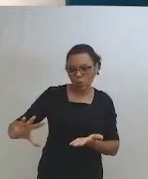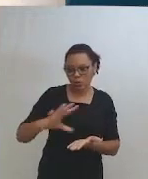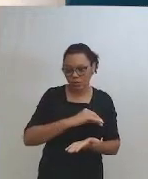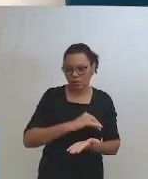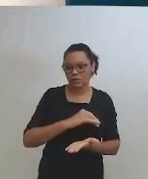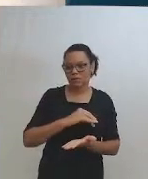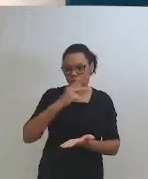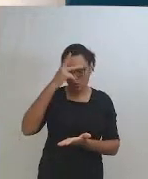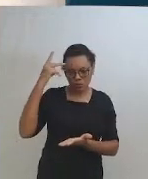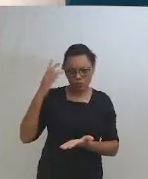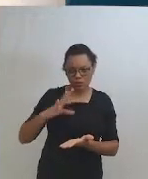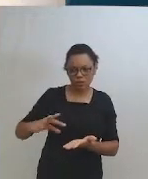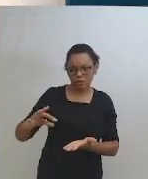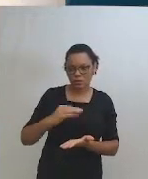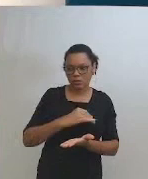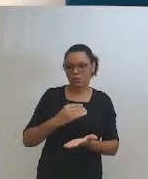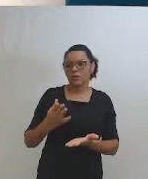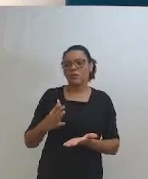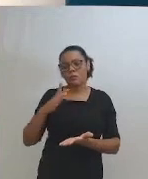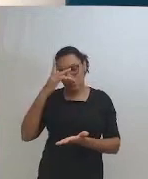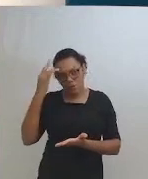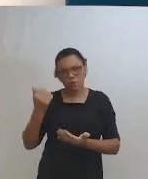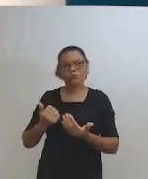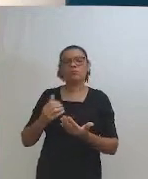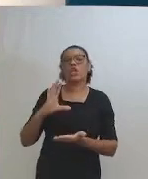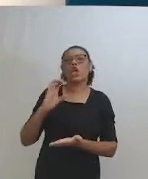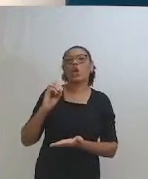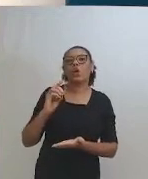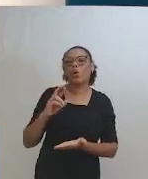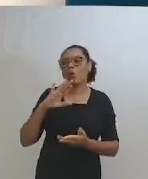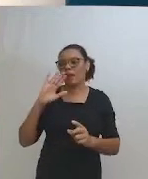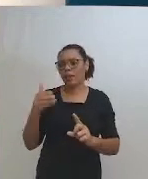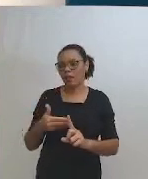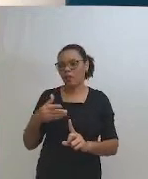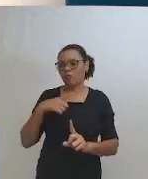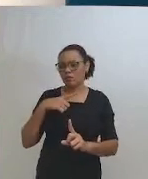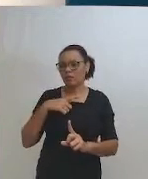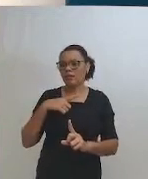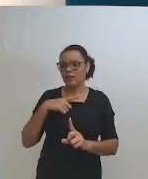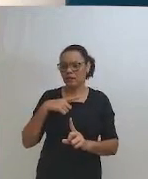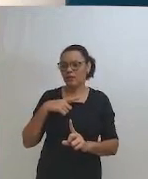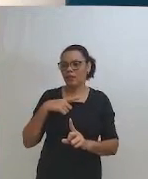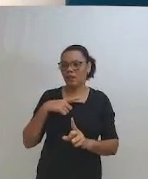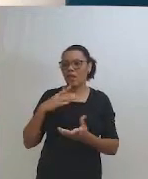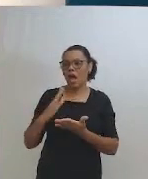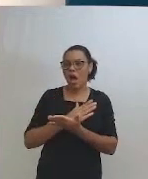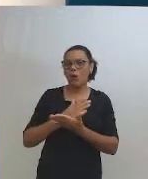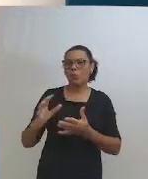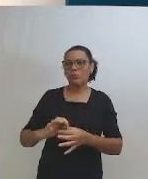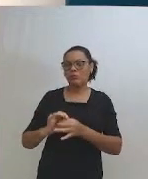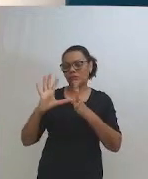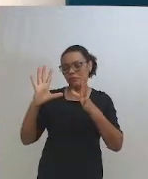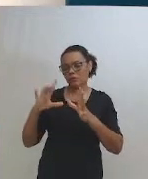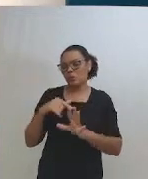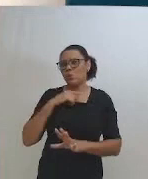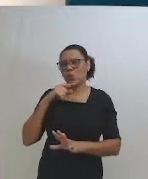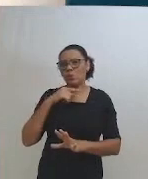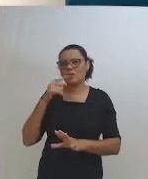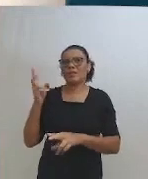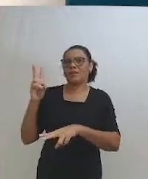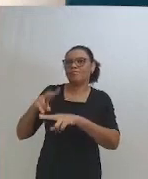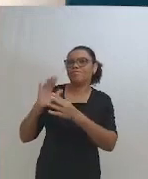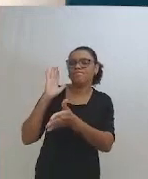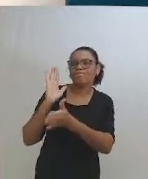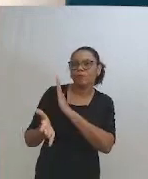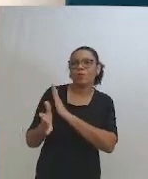os correus que foram presos. Ainda existem indivíduos considerados até então foragidos da justiça. Mais